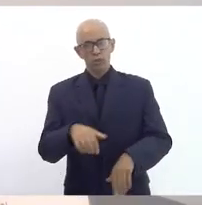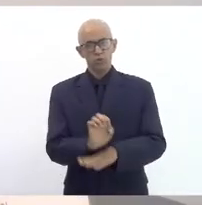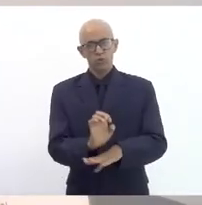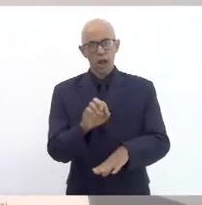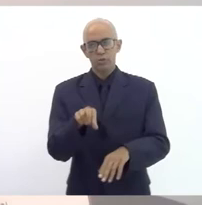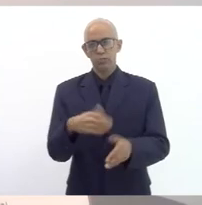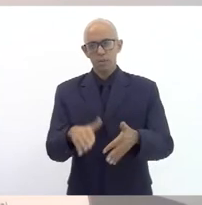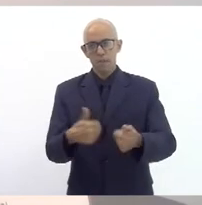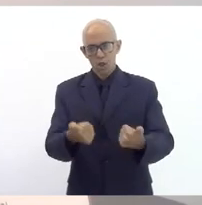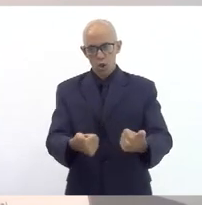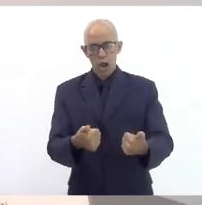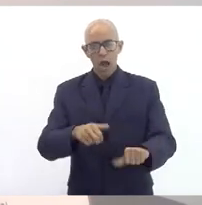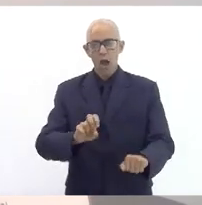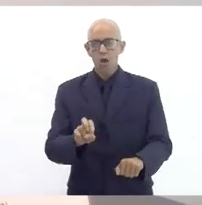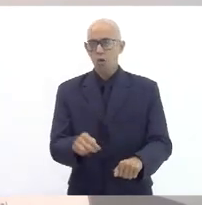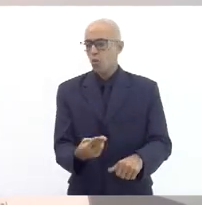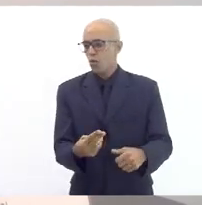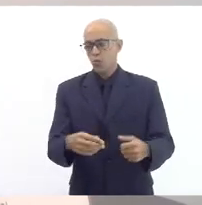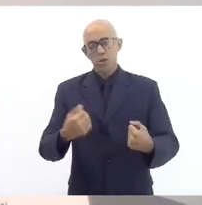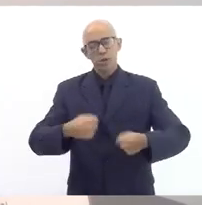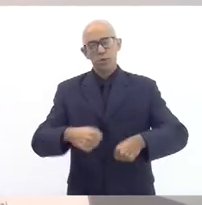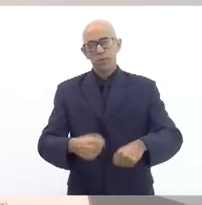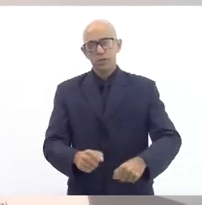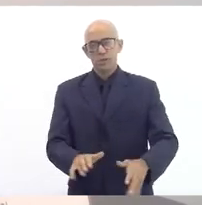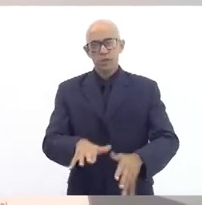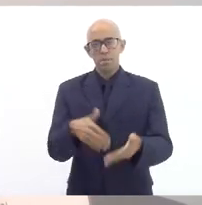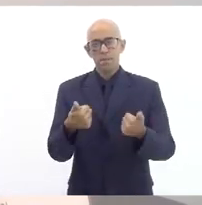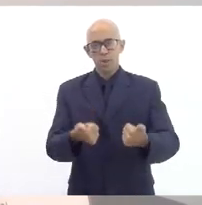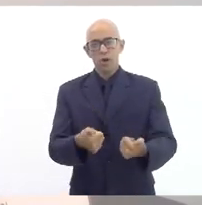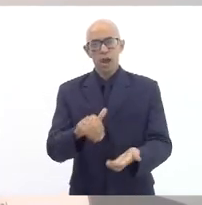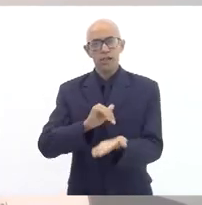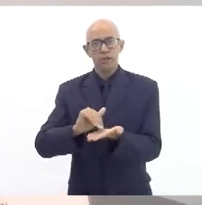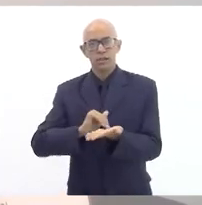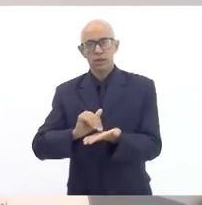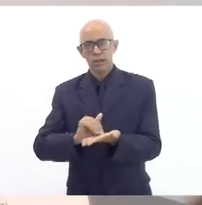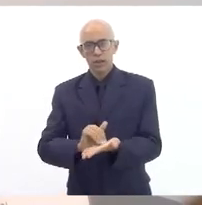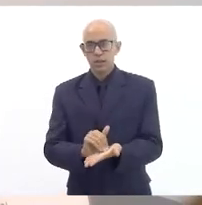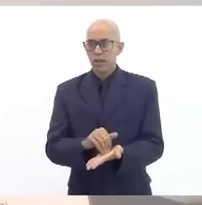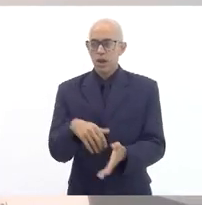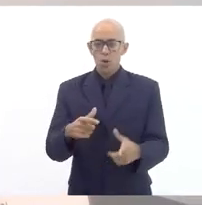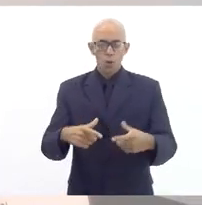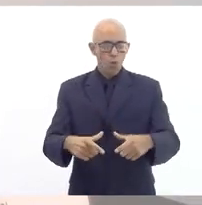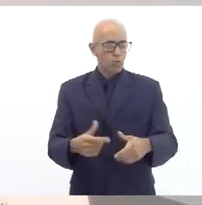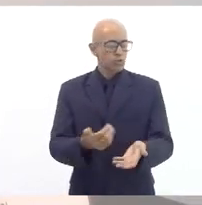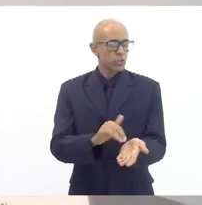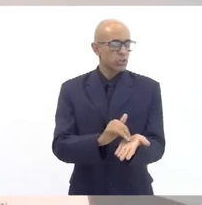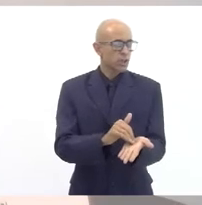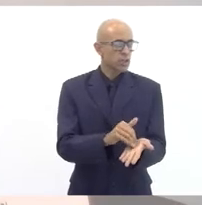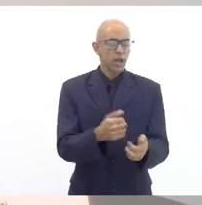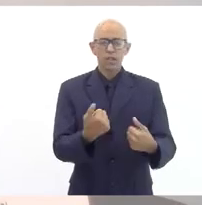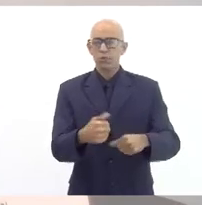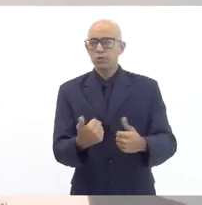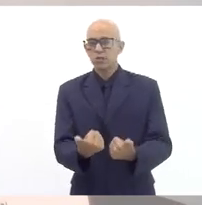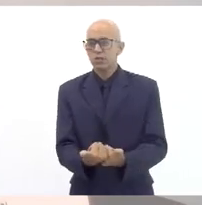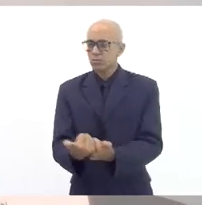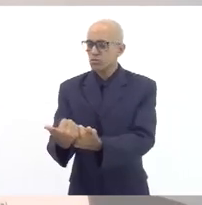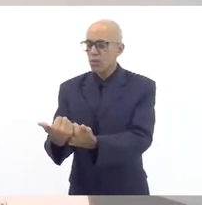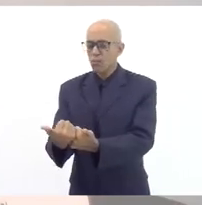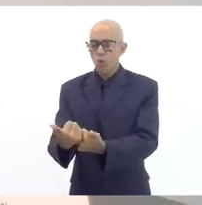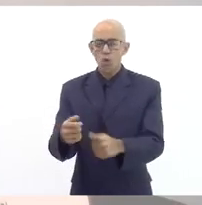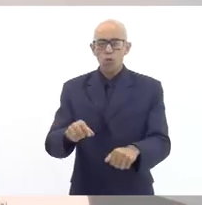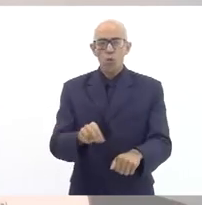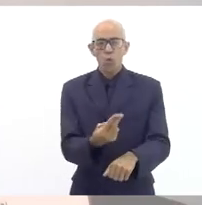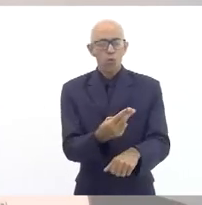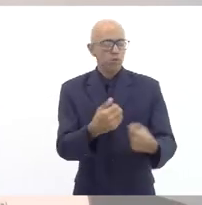melhorar, o que precisa a melhorar na secretaria, o que a secretaria hoje tem que ter o apoio do governo do Estado, tem